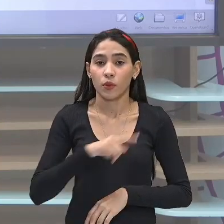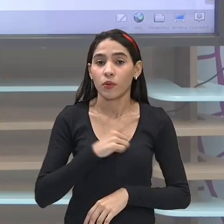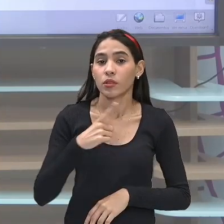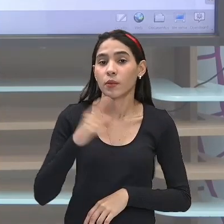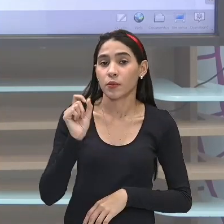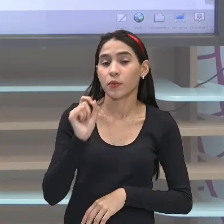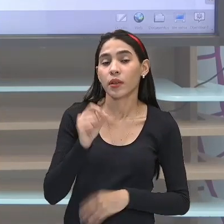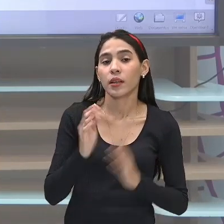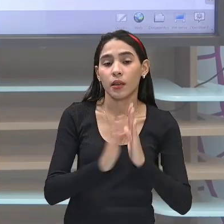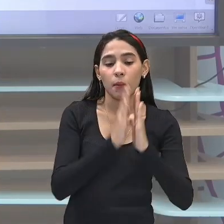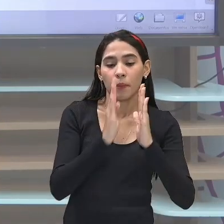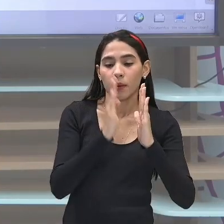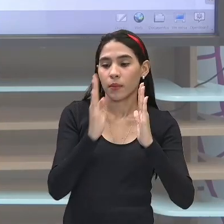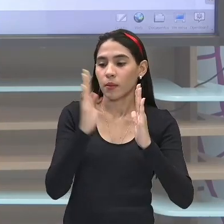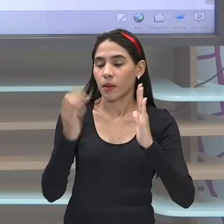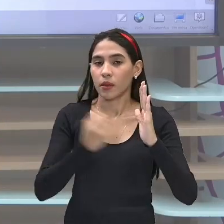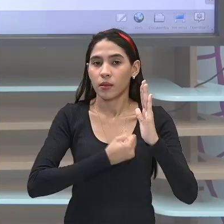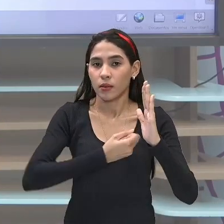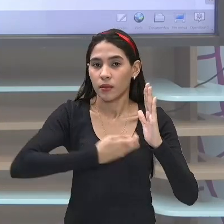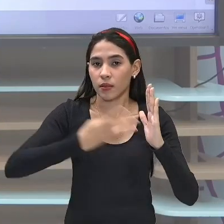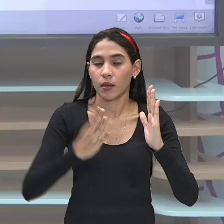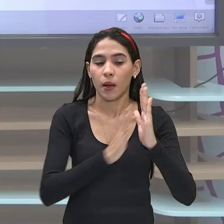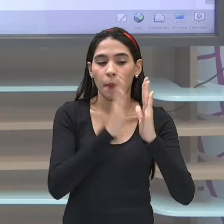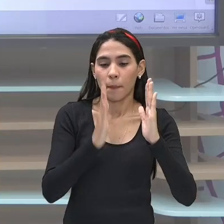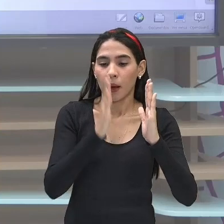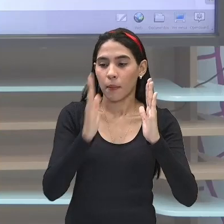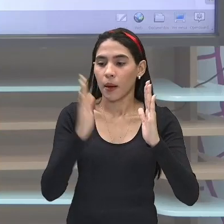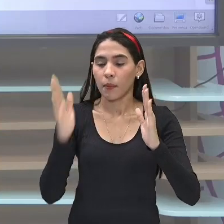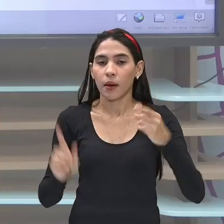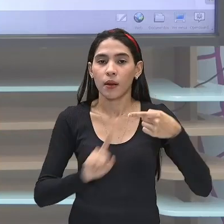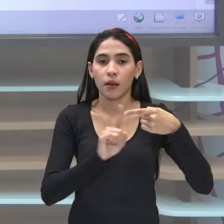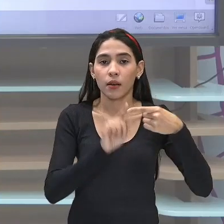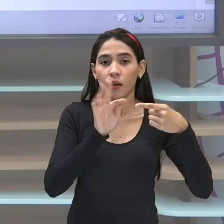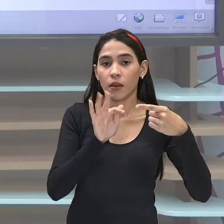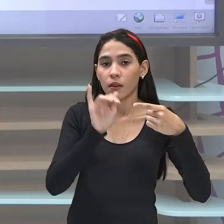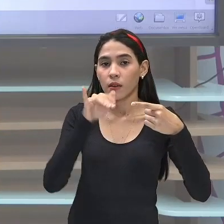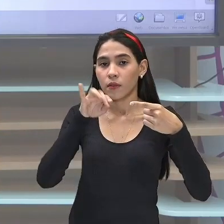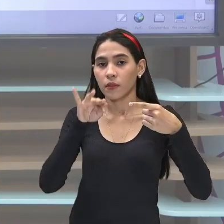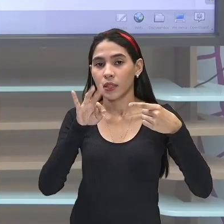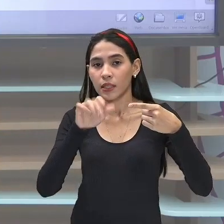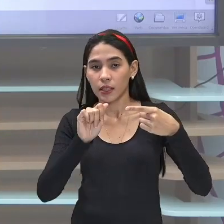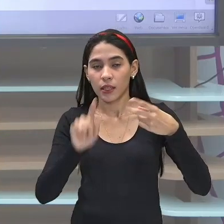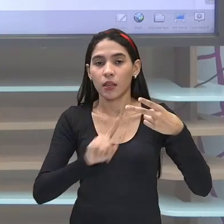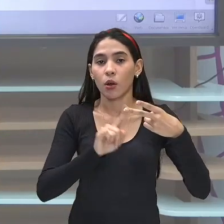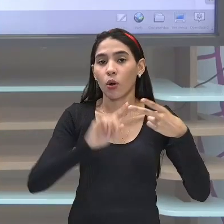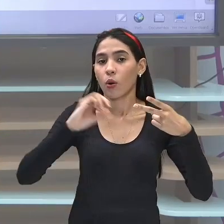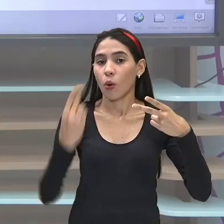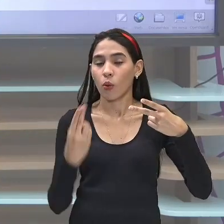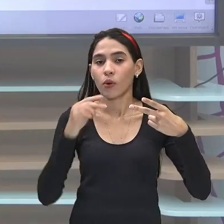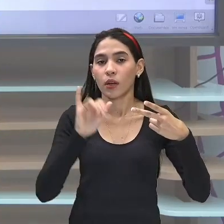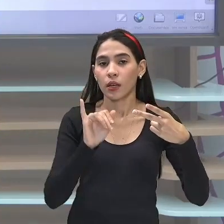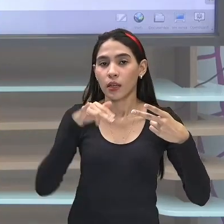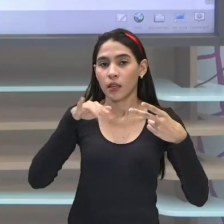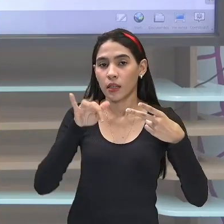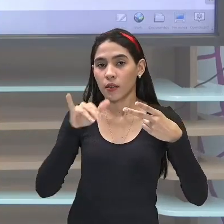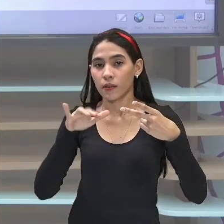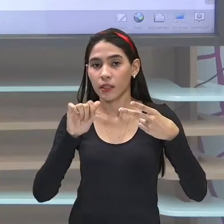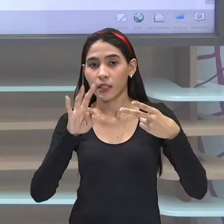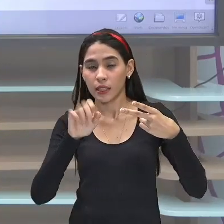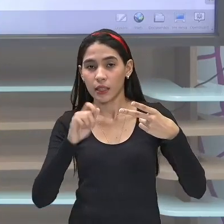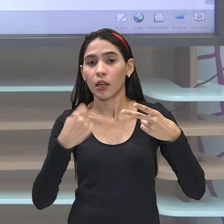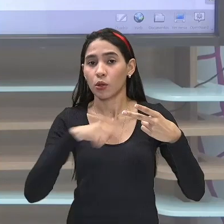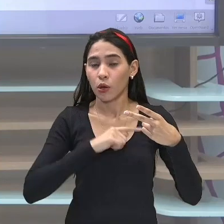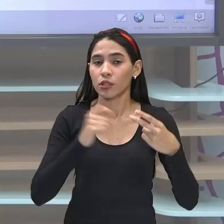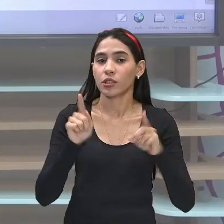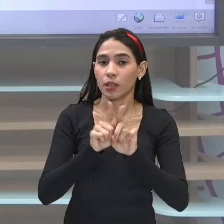termos sequências numéricas finitas ou infinitas, nós também temos sequências que podem ser de